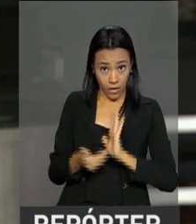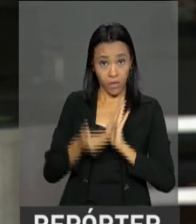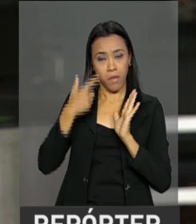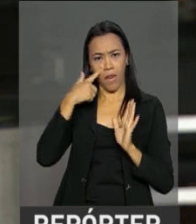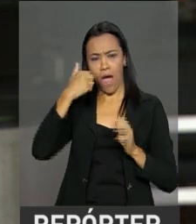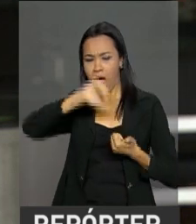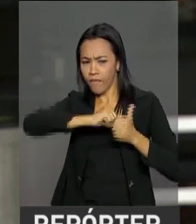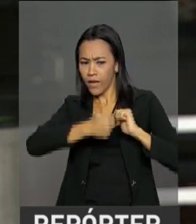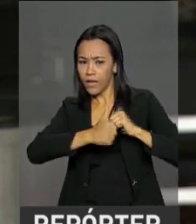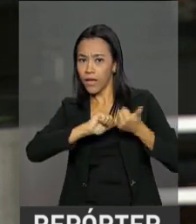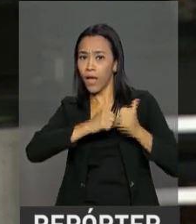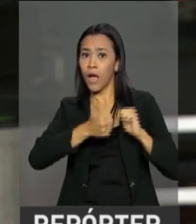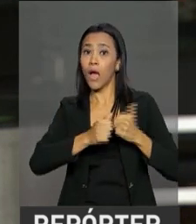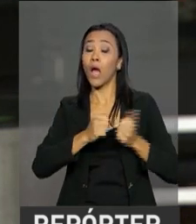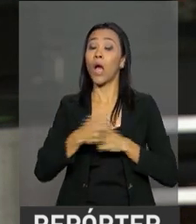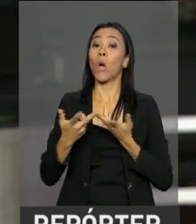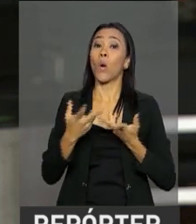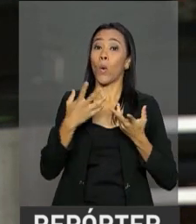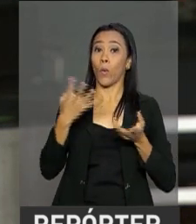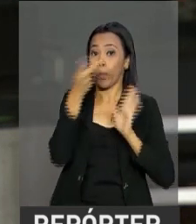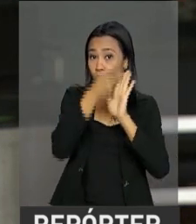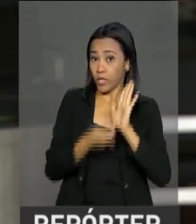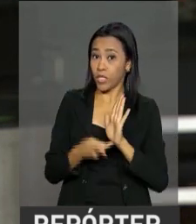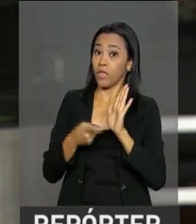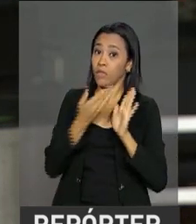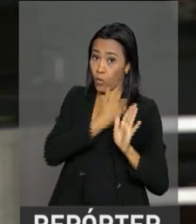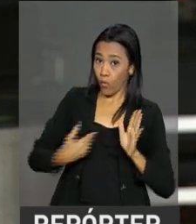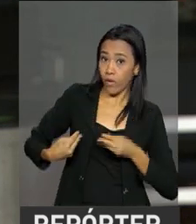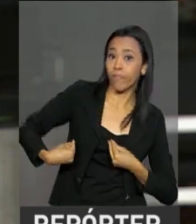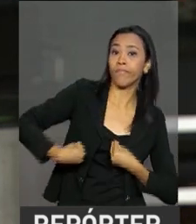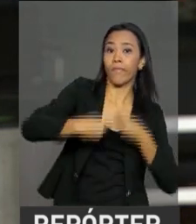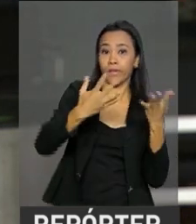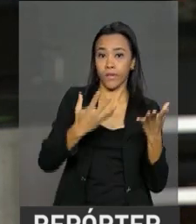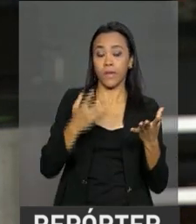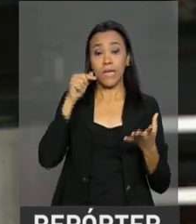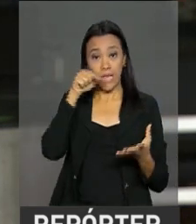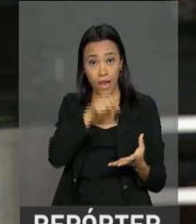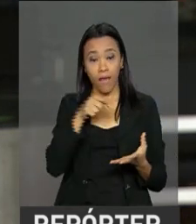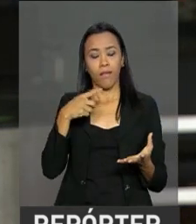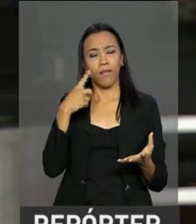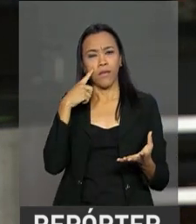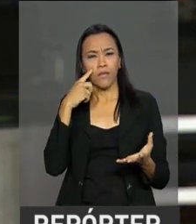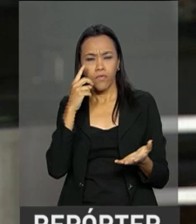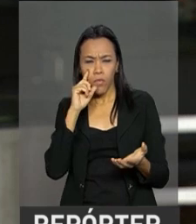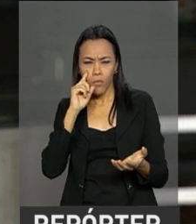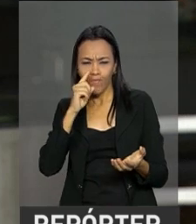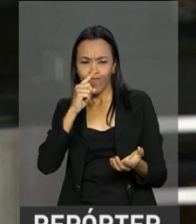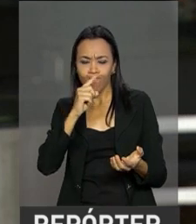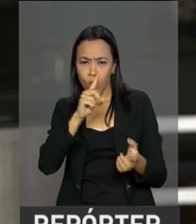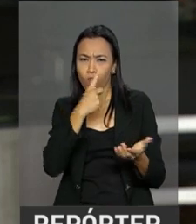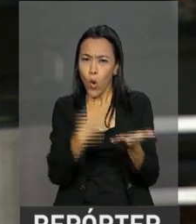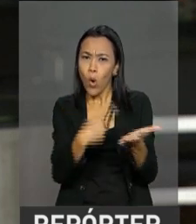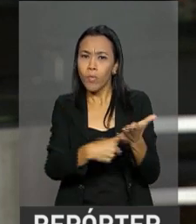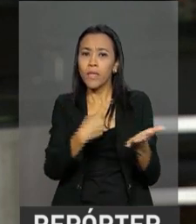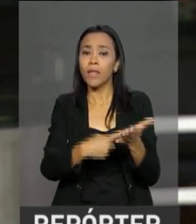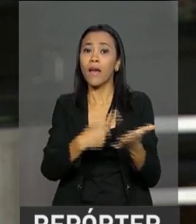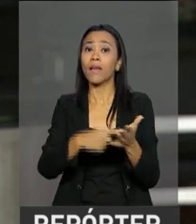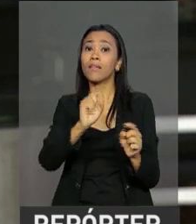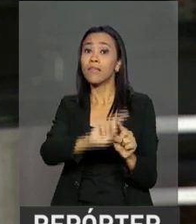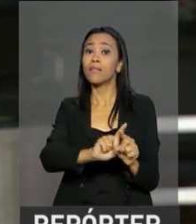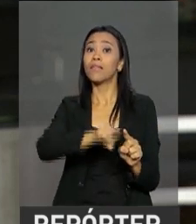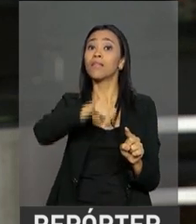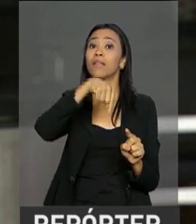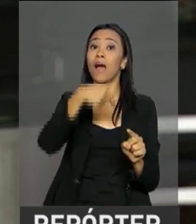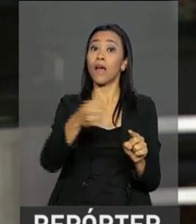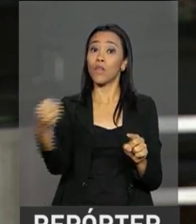projeto enviado pelo governo os líderes partidários fizeram um acordo para que essa comissão seja instalada após o recesso parlamentar e